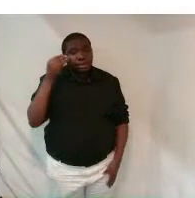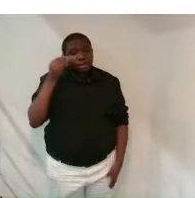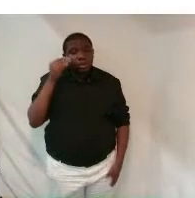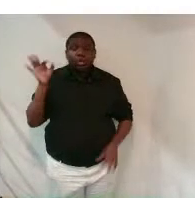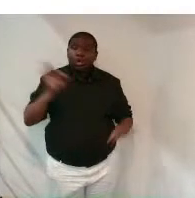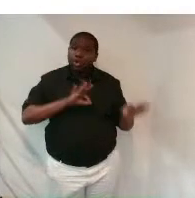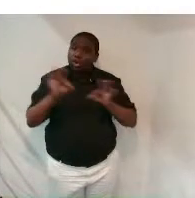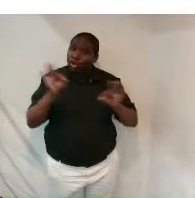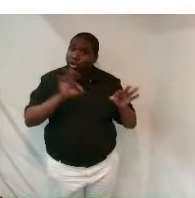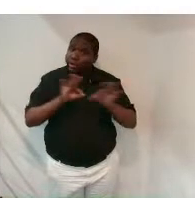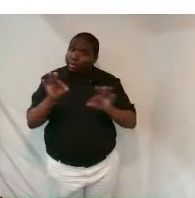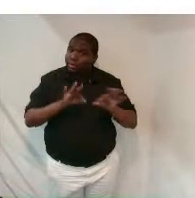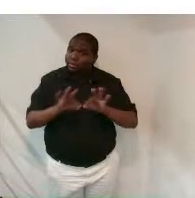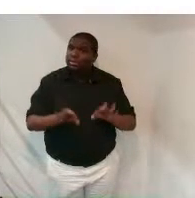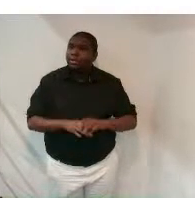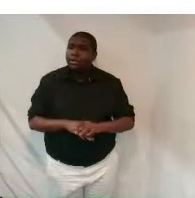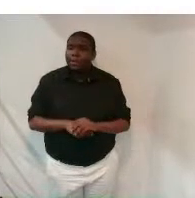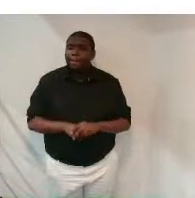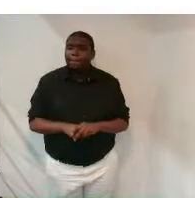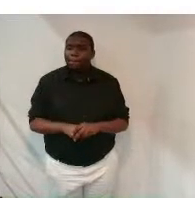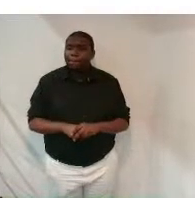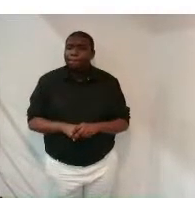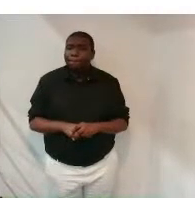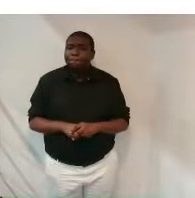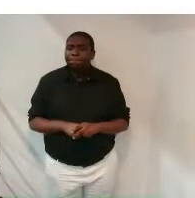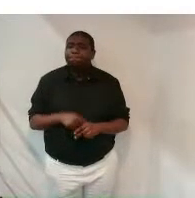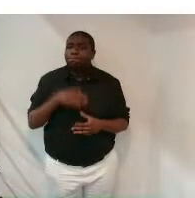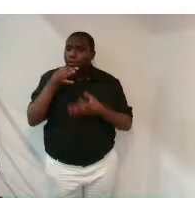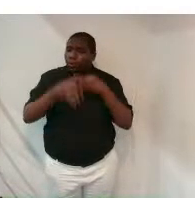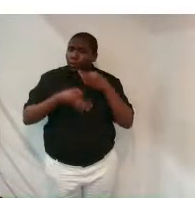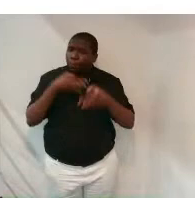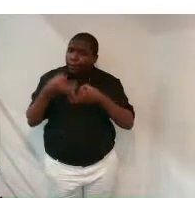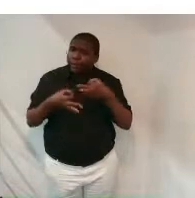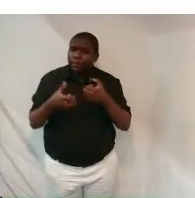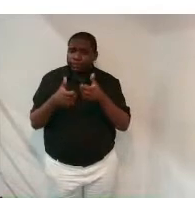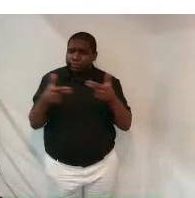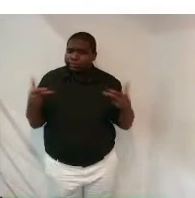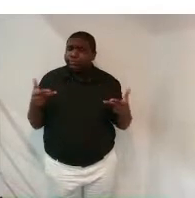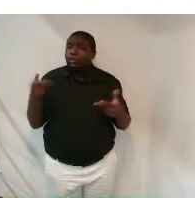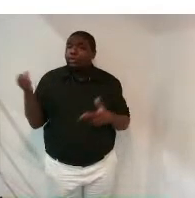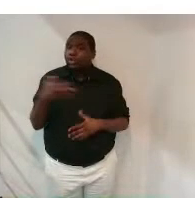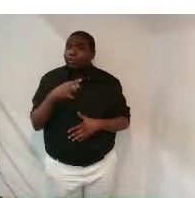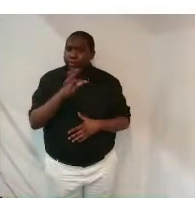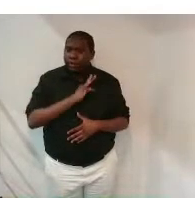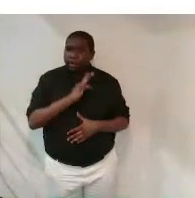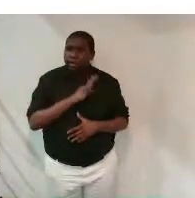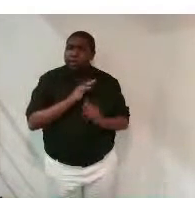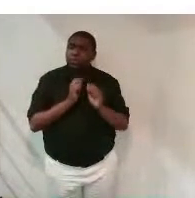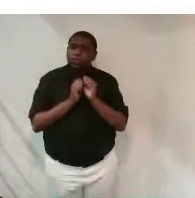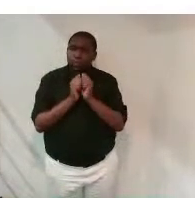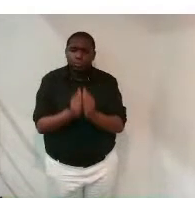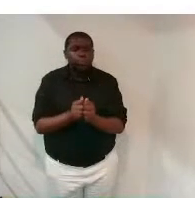replicar essas sugestões que emitimos na nota técnica conjunta,